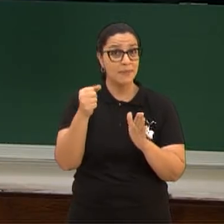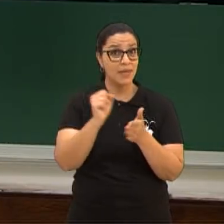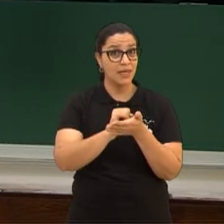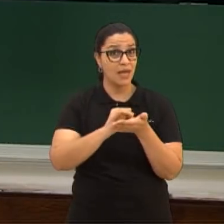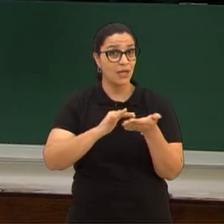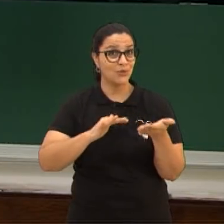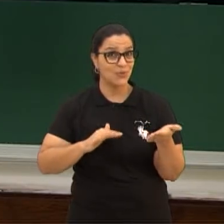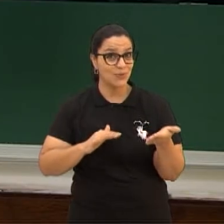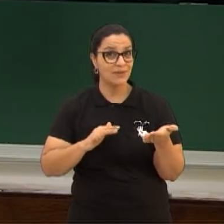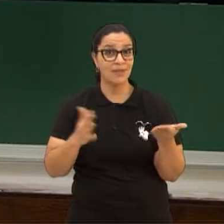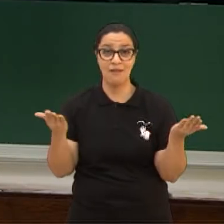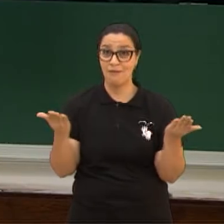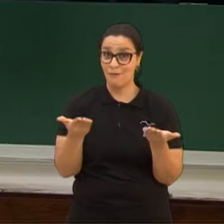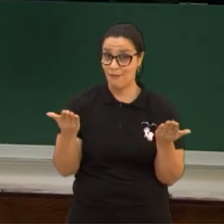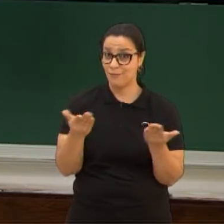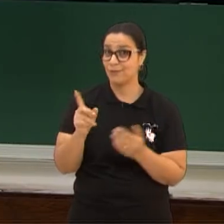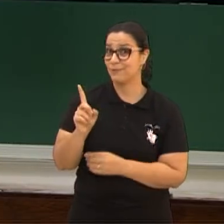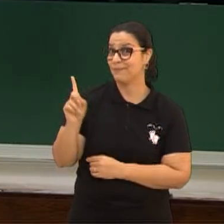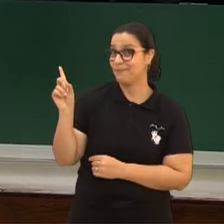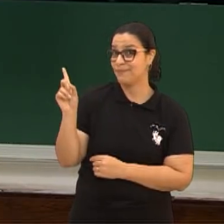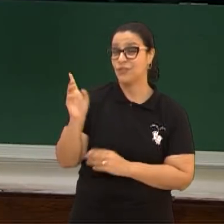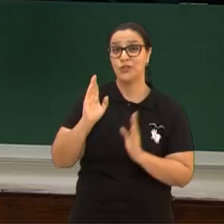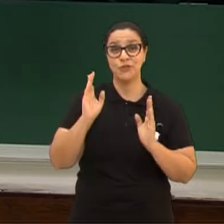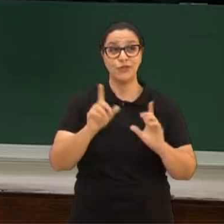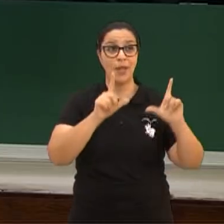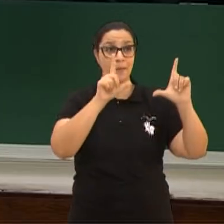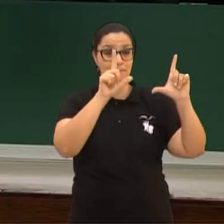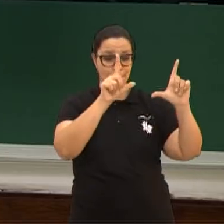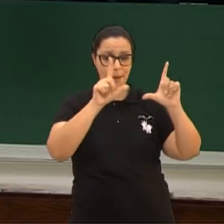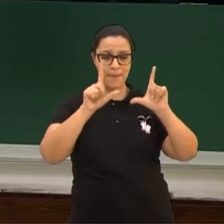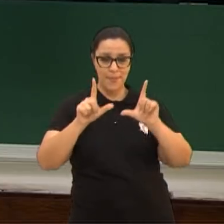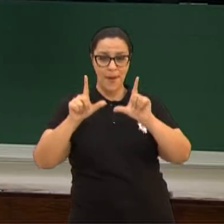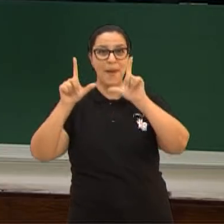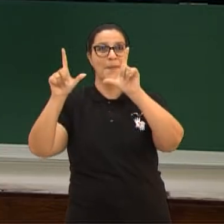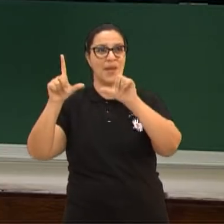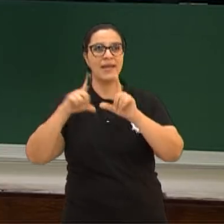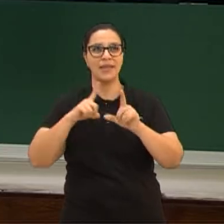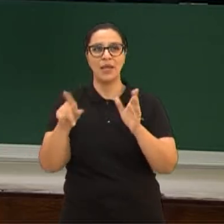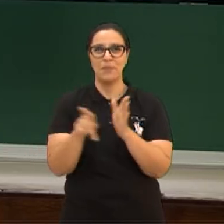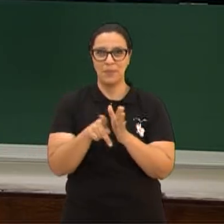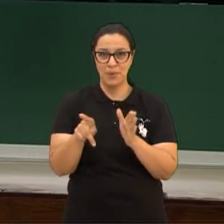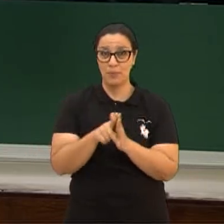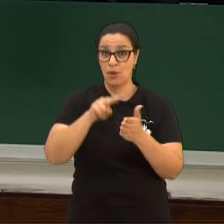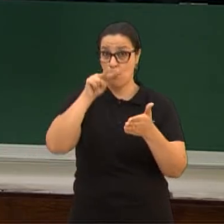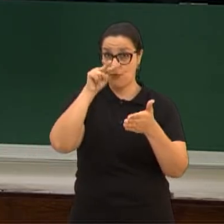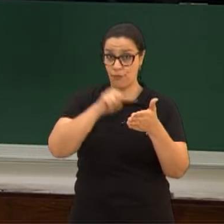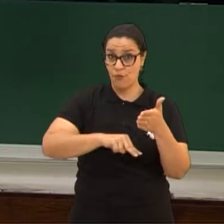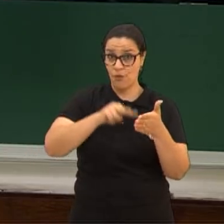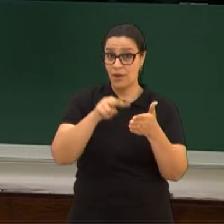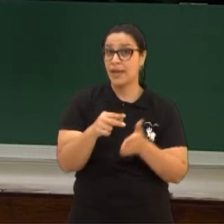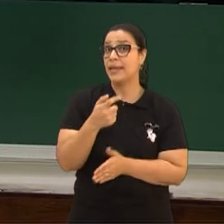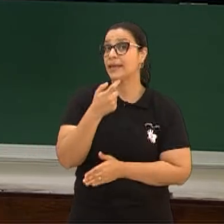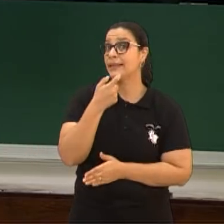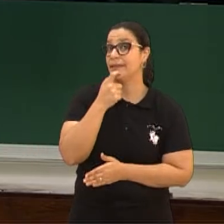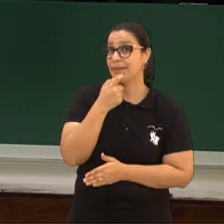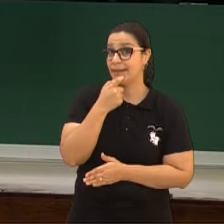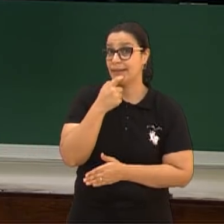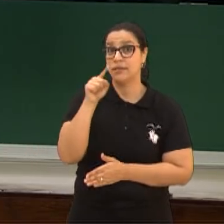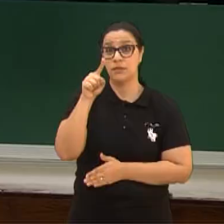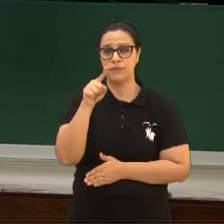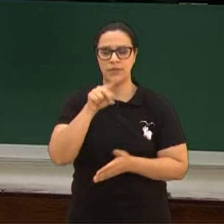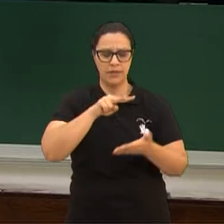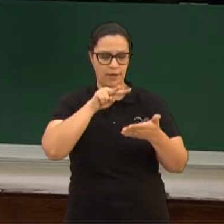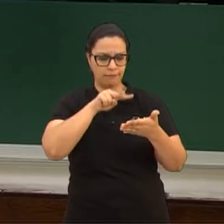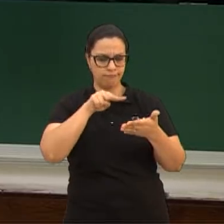primeira atividade de vocês. E já vem com uma comic strip. A teacher vai ler, vai deixar nessa tela aqui um